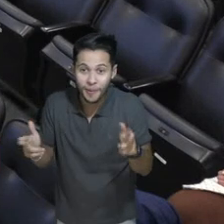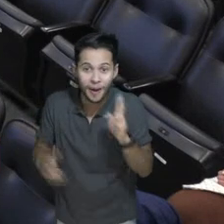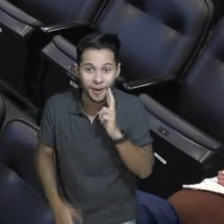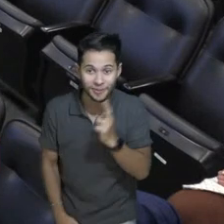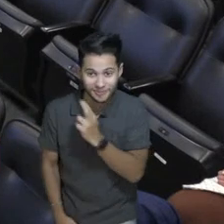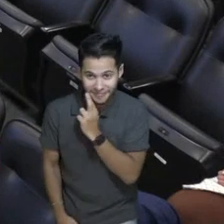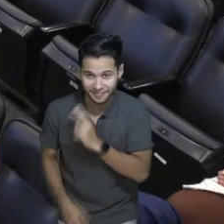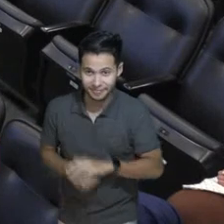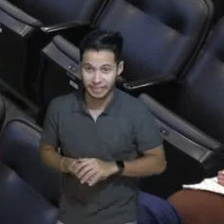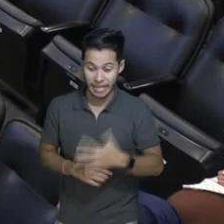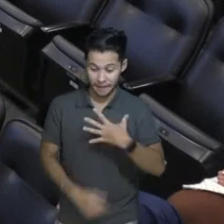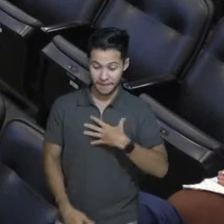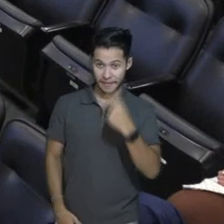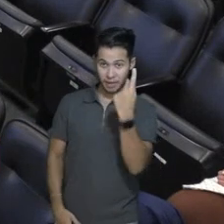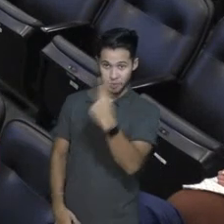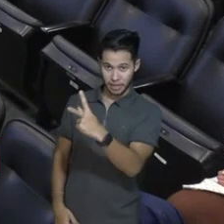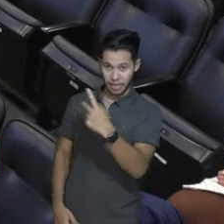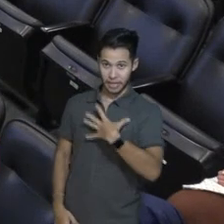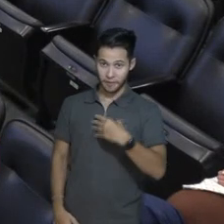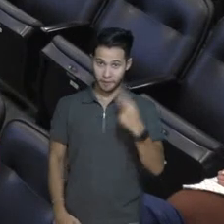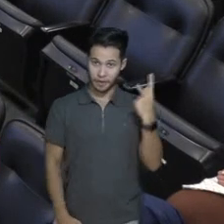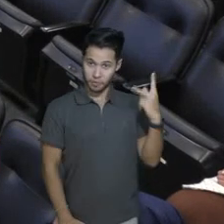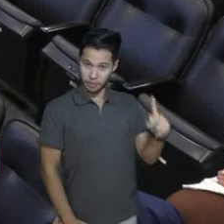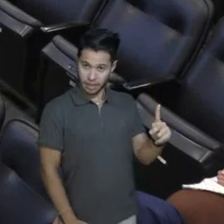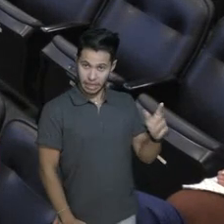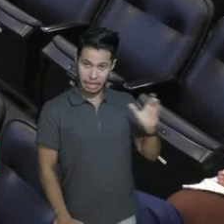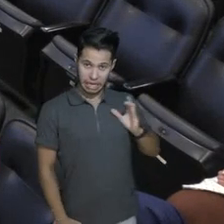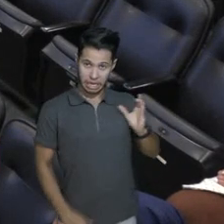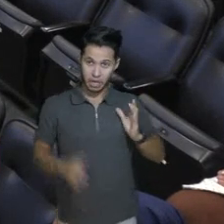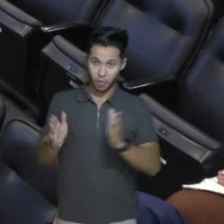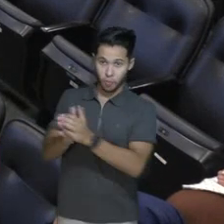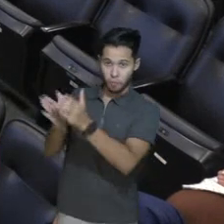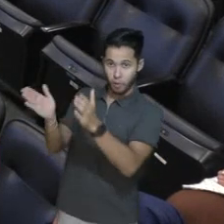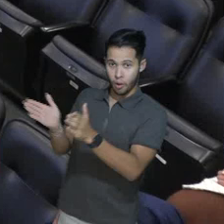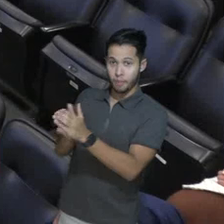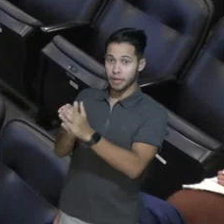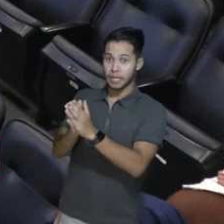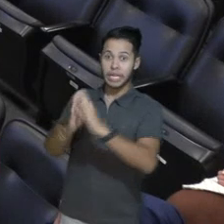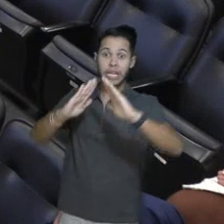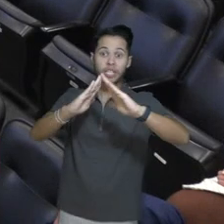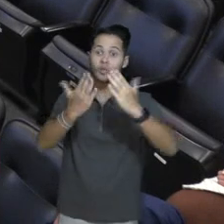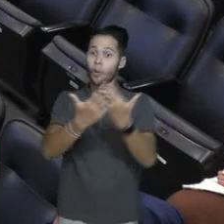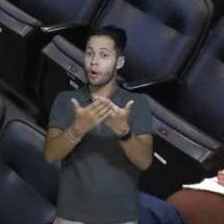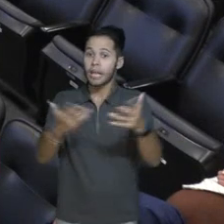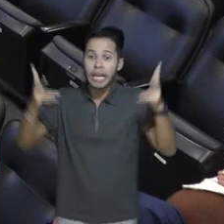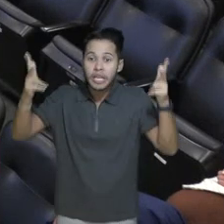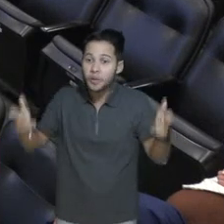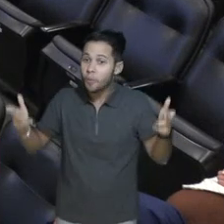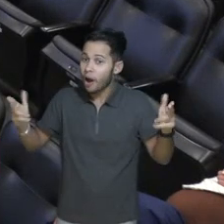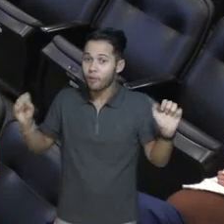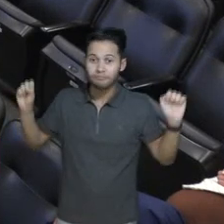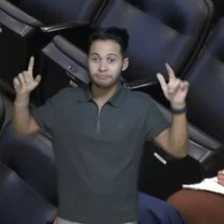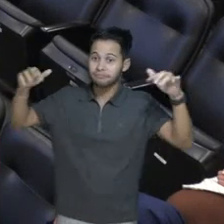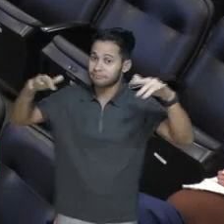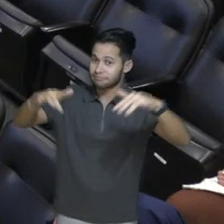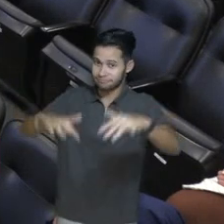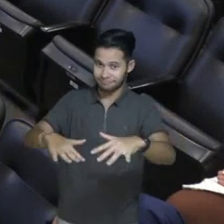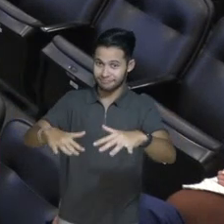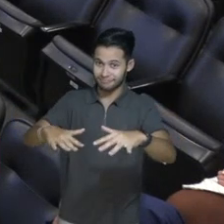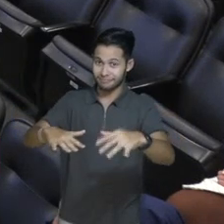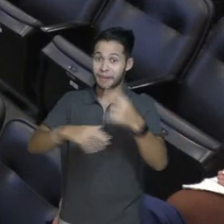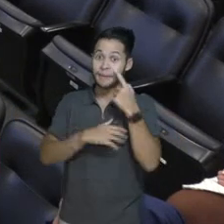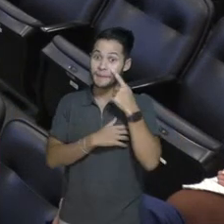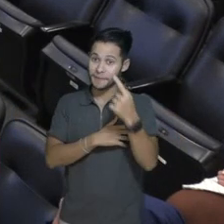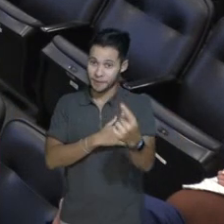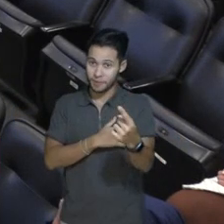filhos deles estudam no mesmo Colégio então eles vivem uma sociedade numa dinâmica com